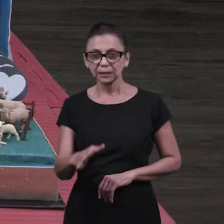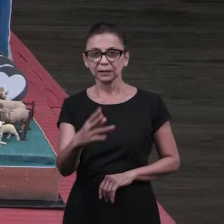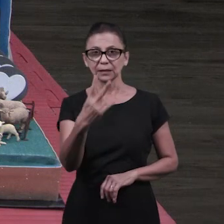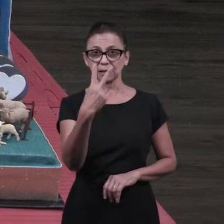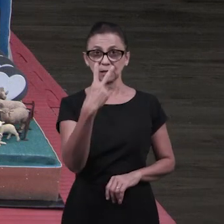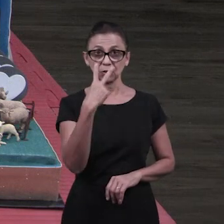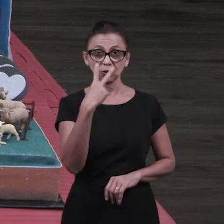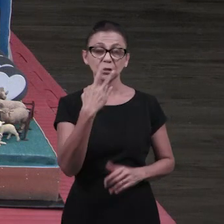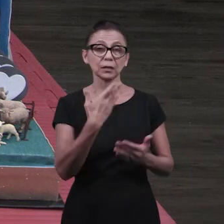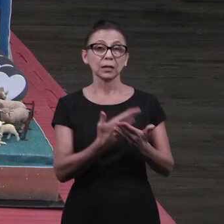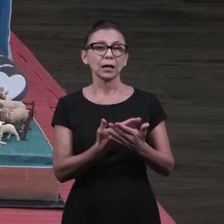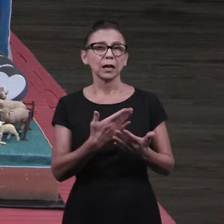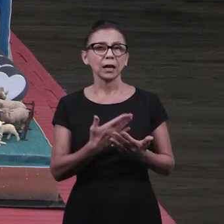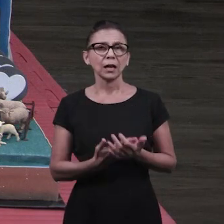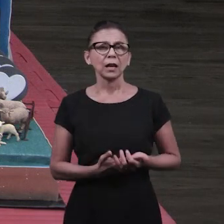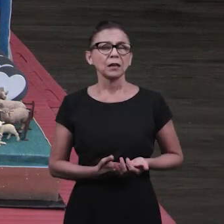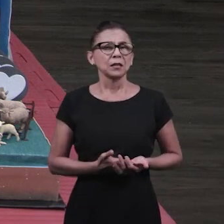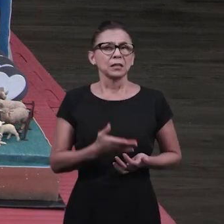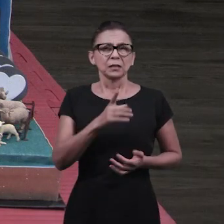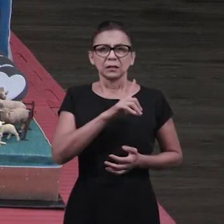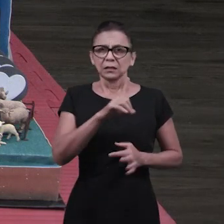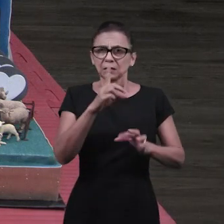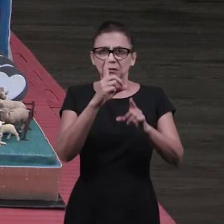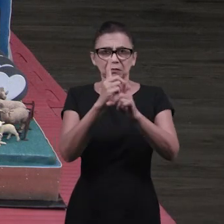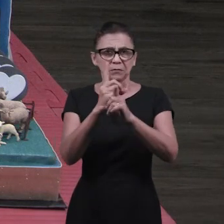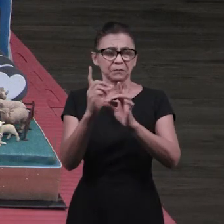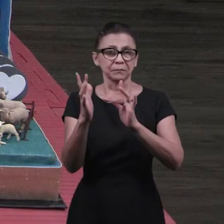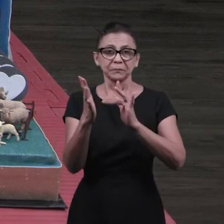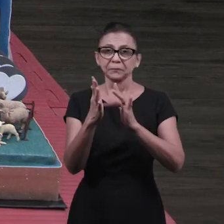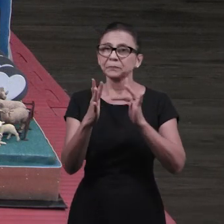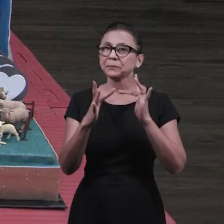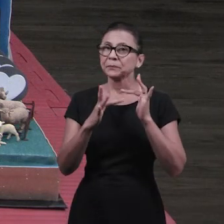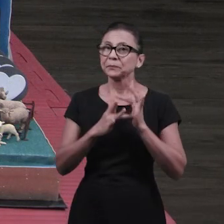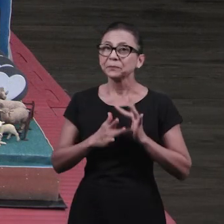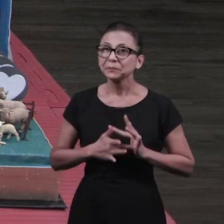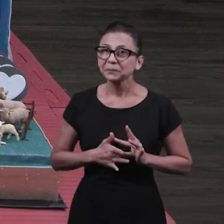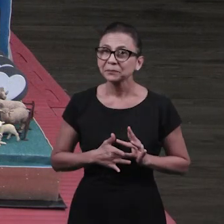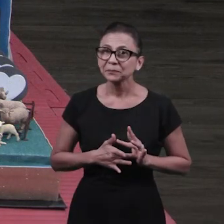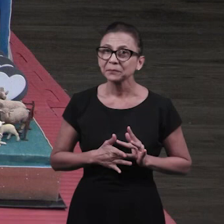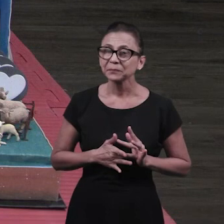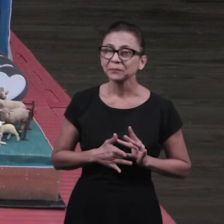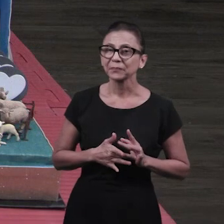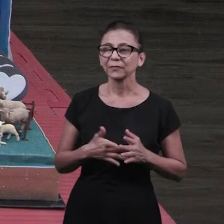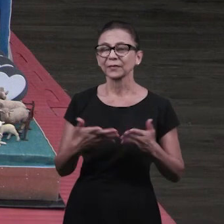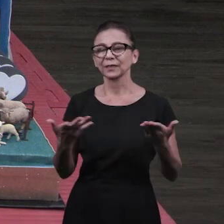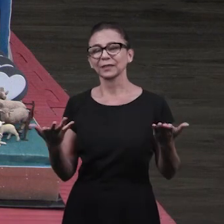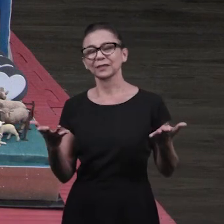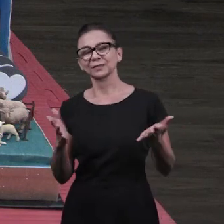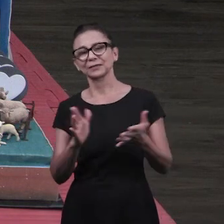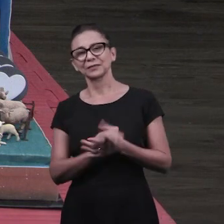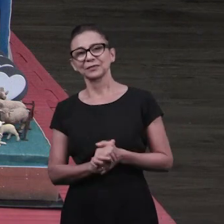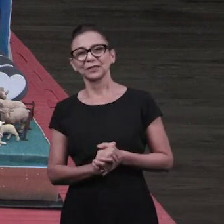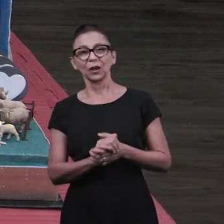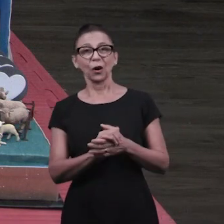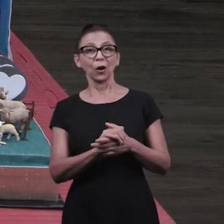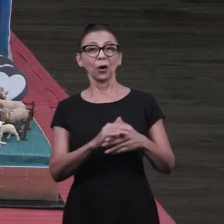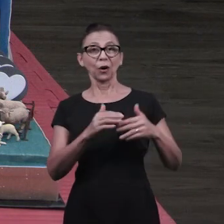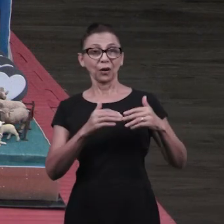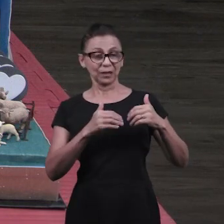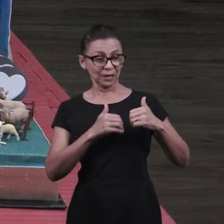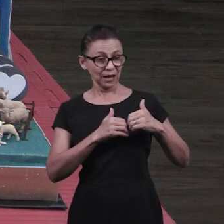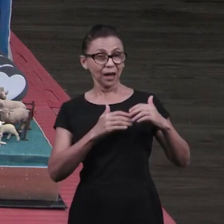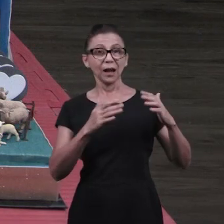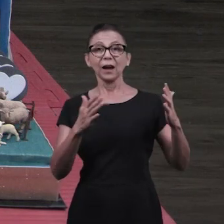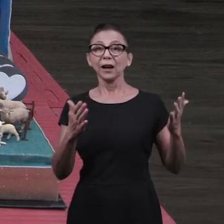aula ainda não teve um encontro com Jesus, é só abrir o seu